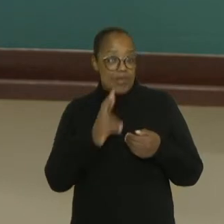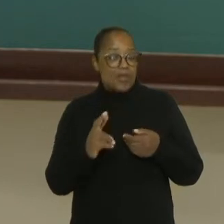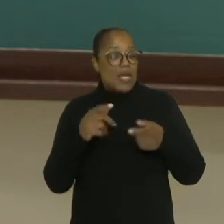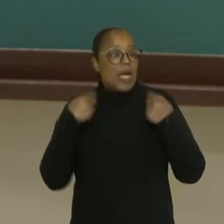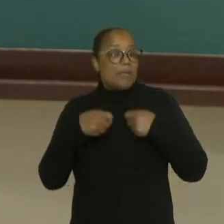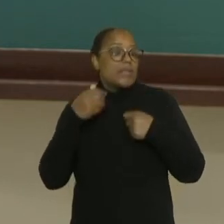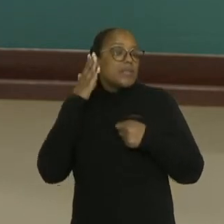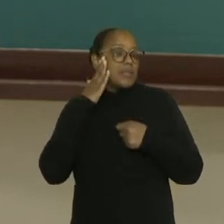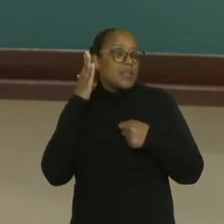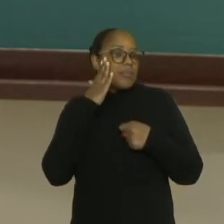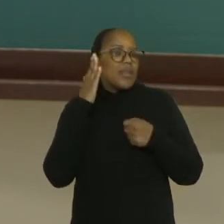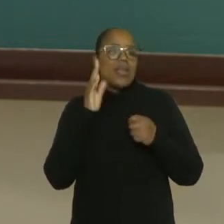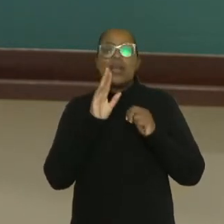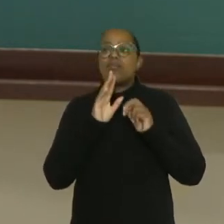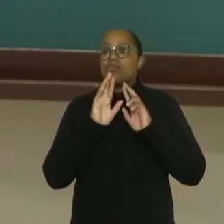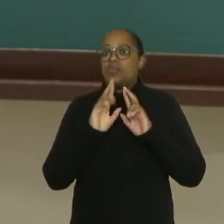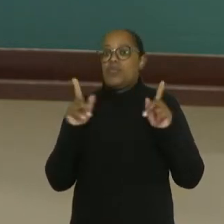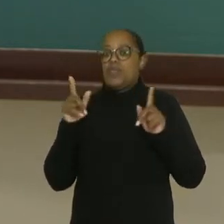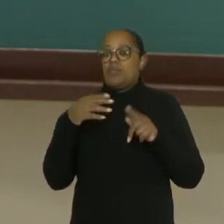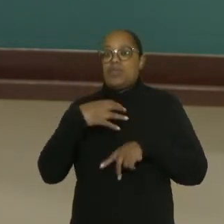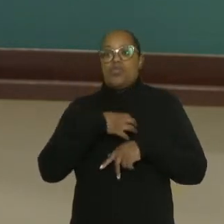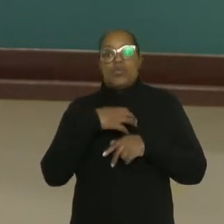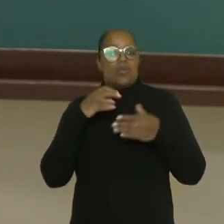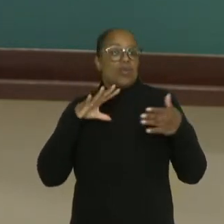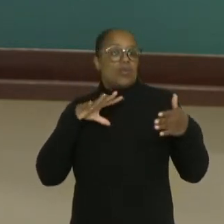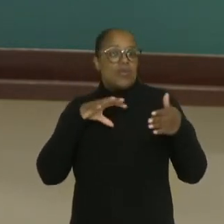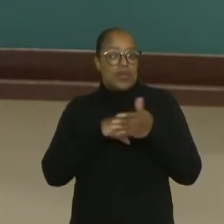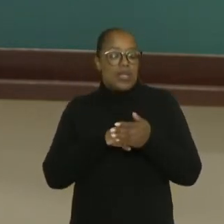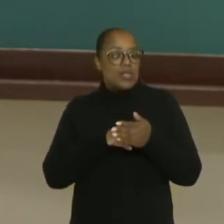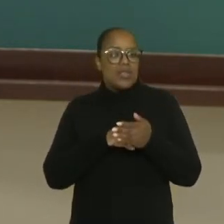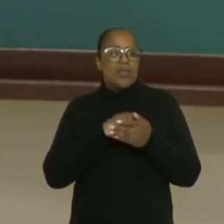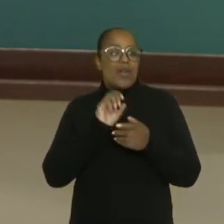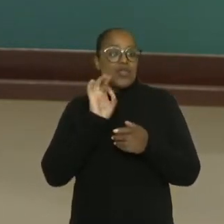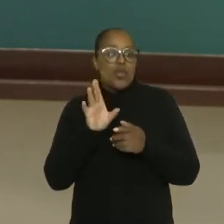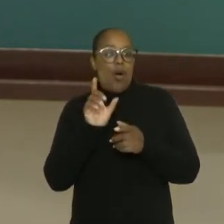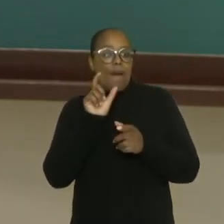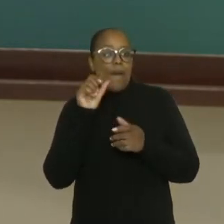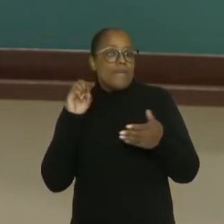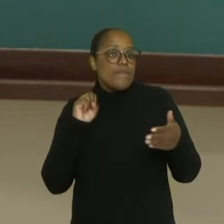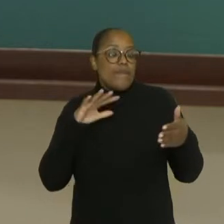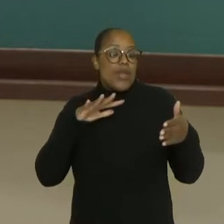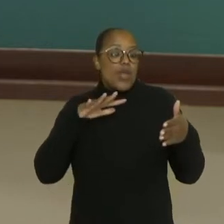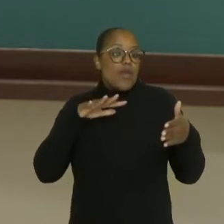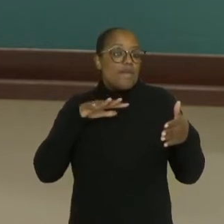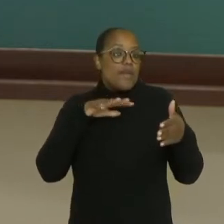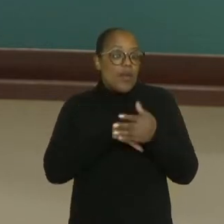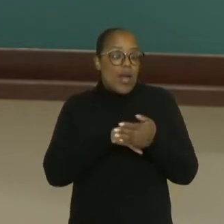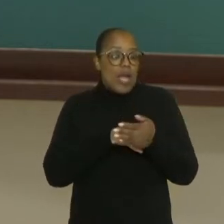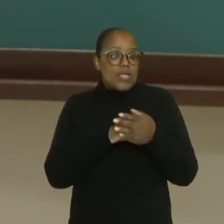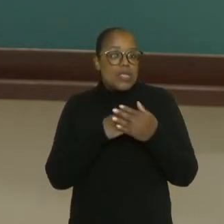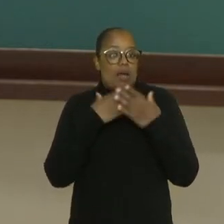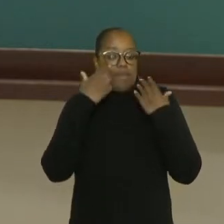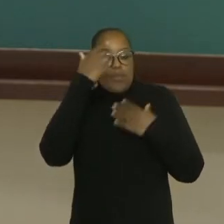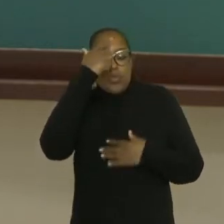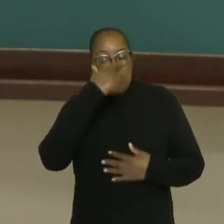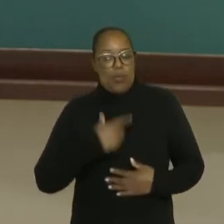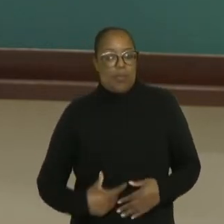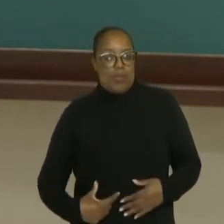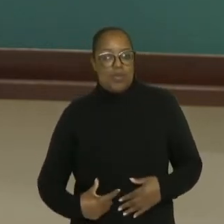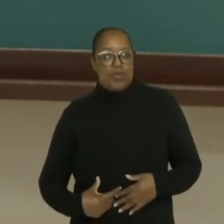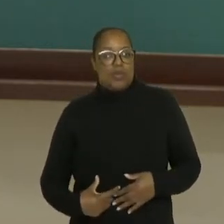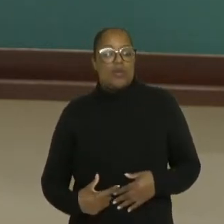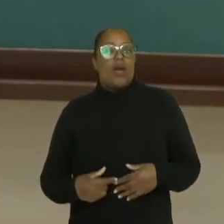consideração as diferentes formas de violência que vão além da violência física. A sociologia possui uma importante contribuição para